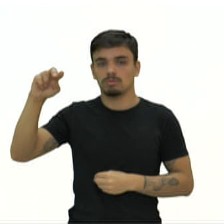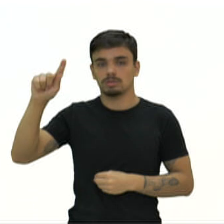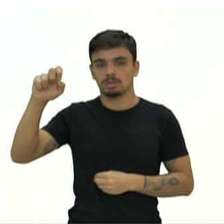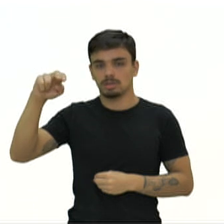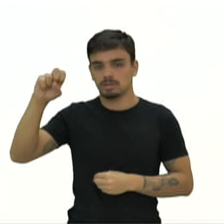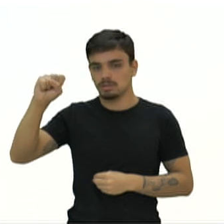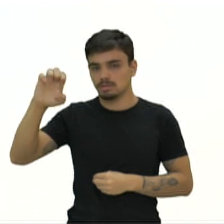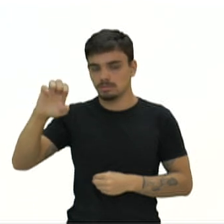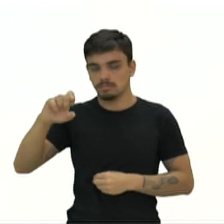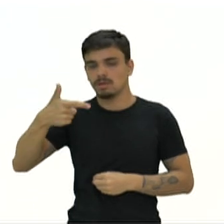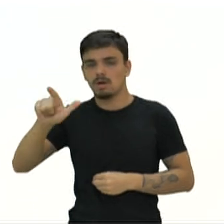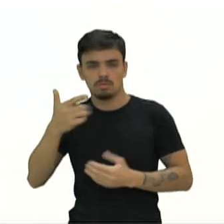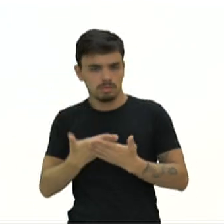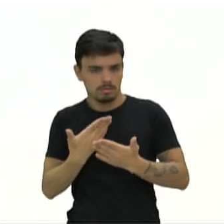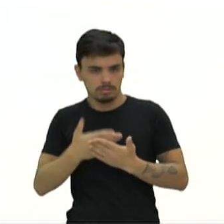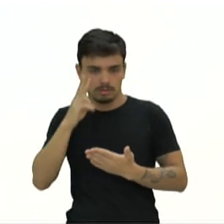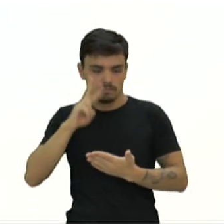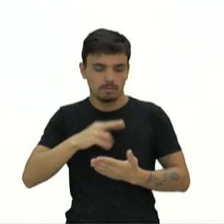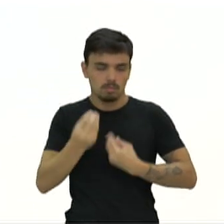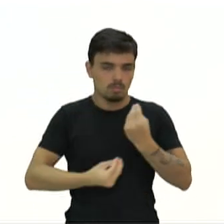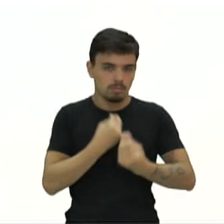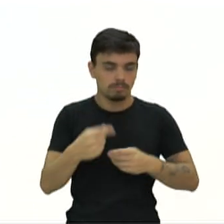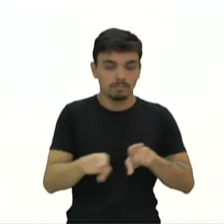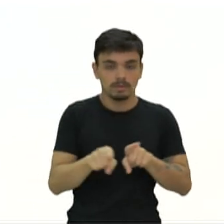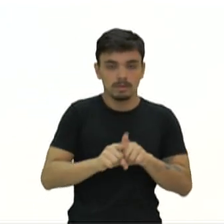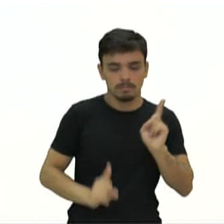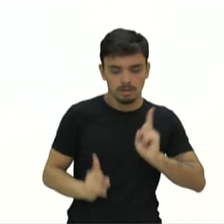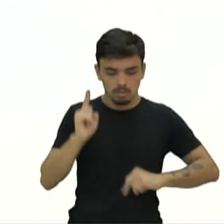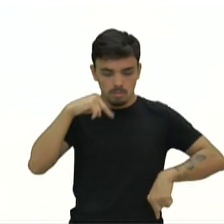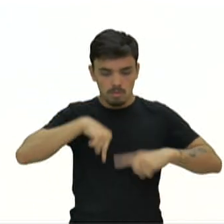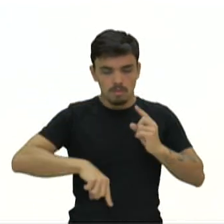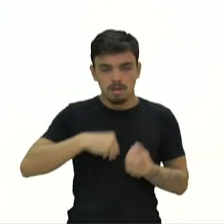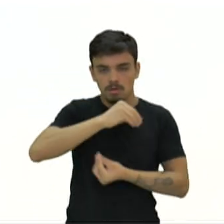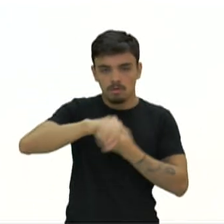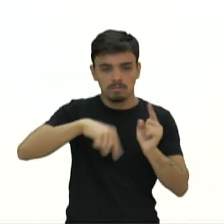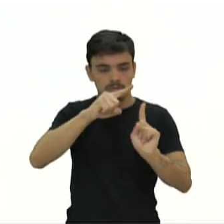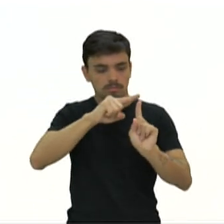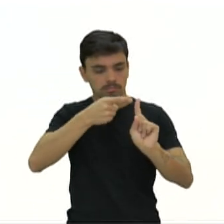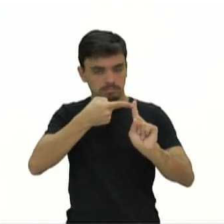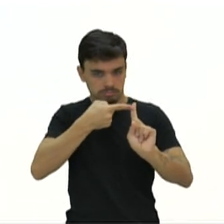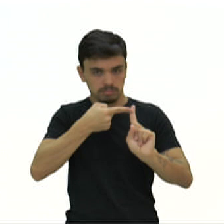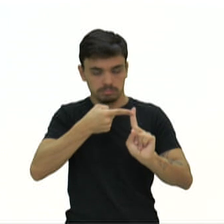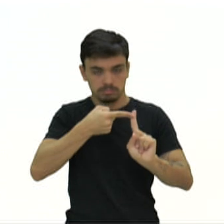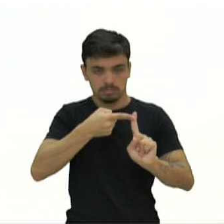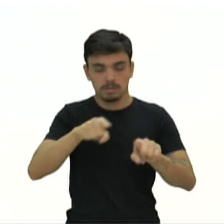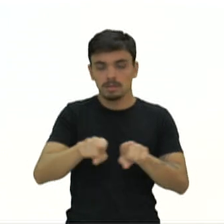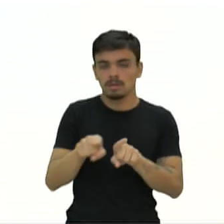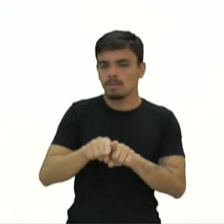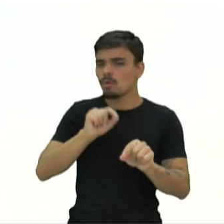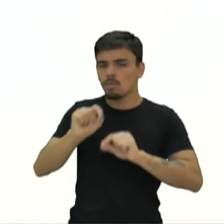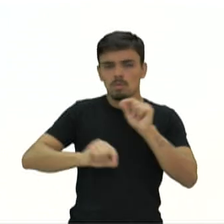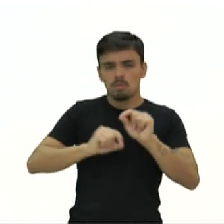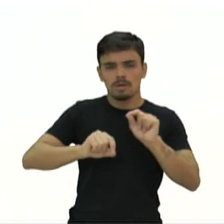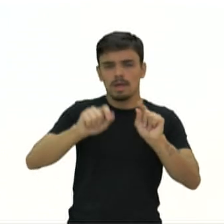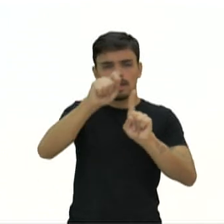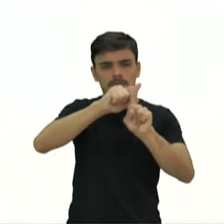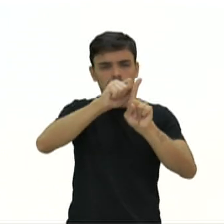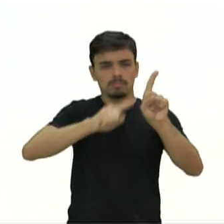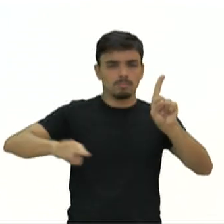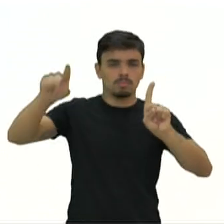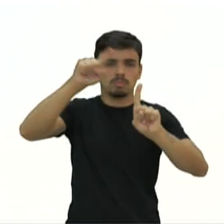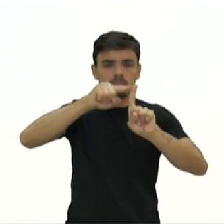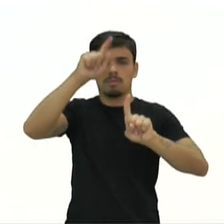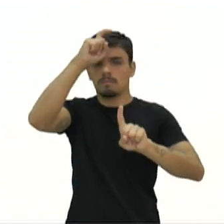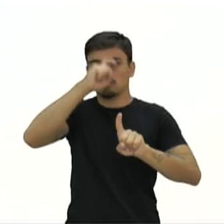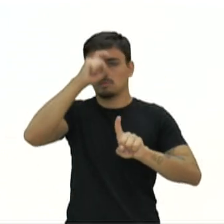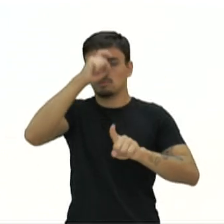ok? Os hormônios envolvidos numa possível gestação e o que é o ciclo menstrual e também como que ele